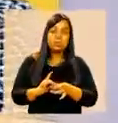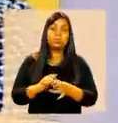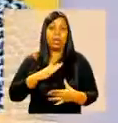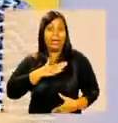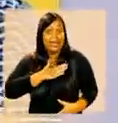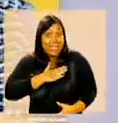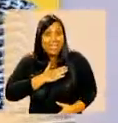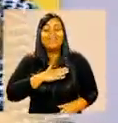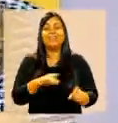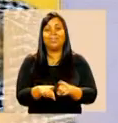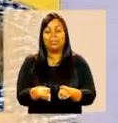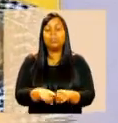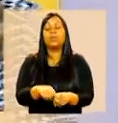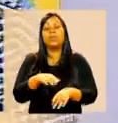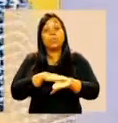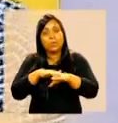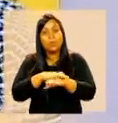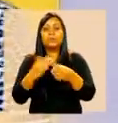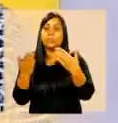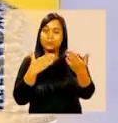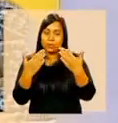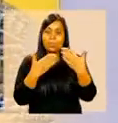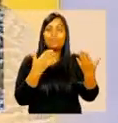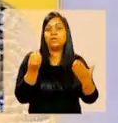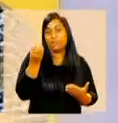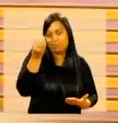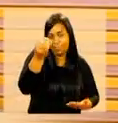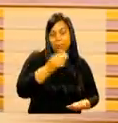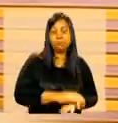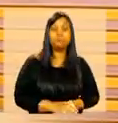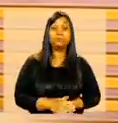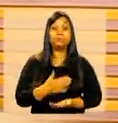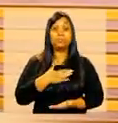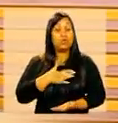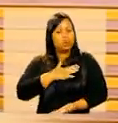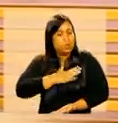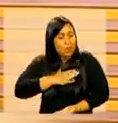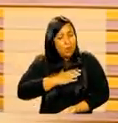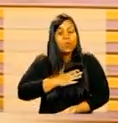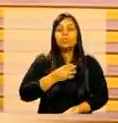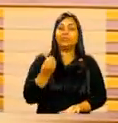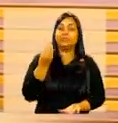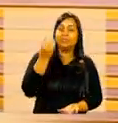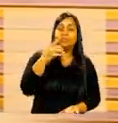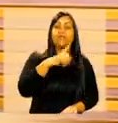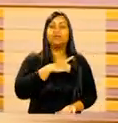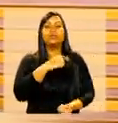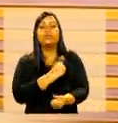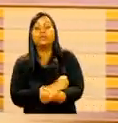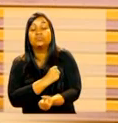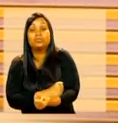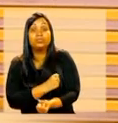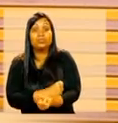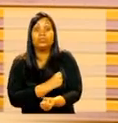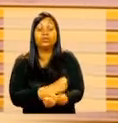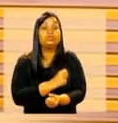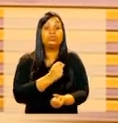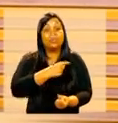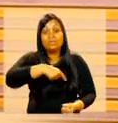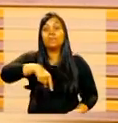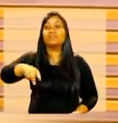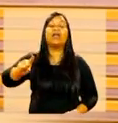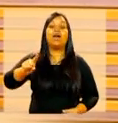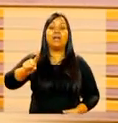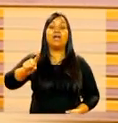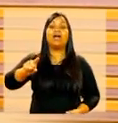que amam isso e gostam de falar sobre isso. A gente conversa. Você tem um vício, eu gosto muito de viajar, e eu tenho um vício tremendo. De mandar os outros